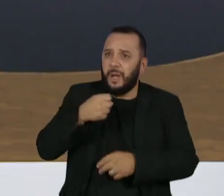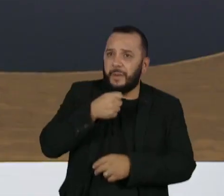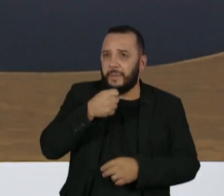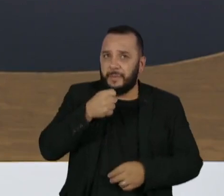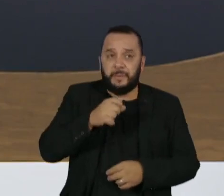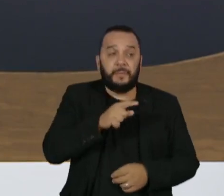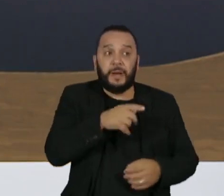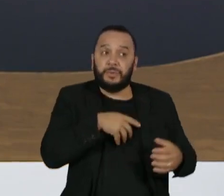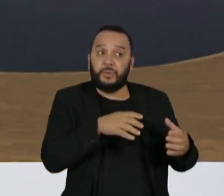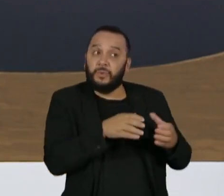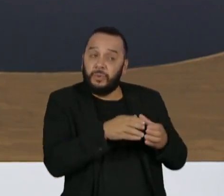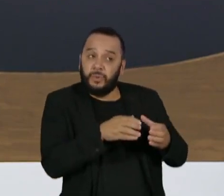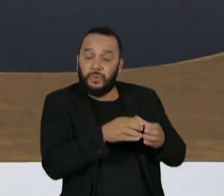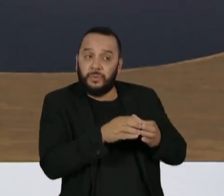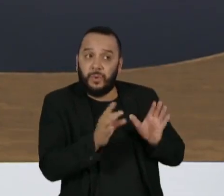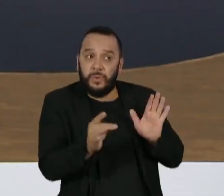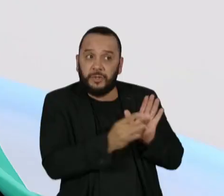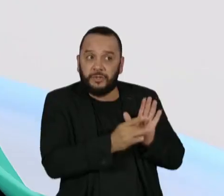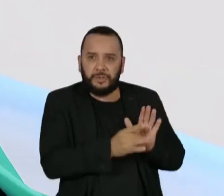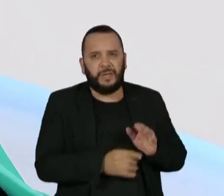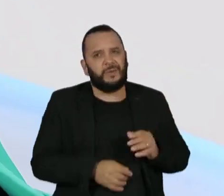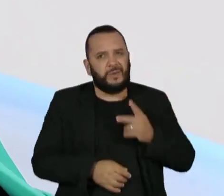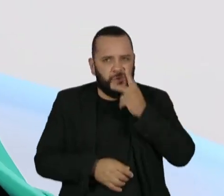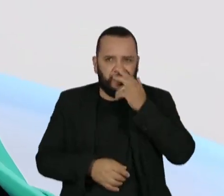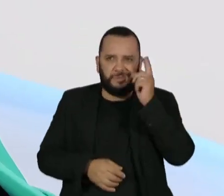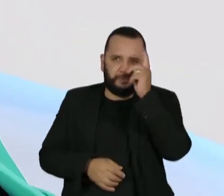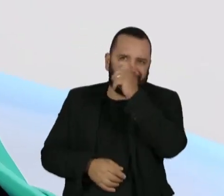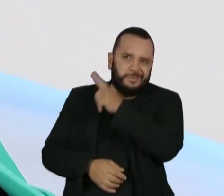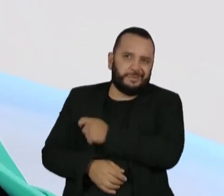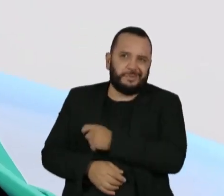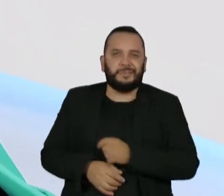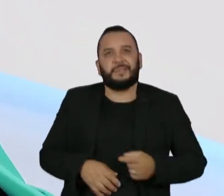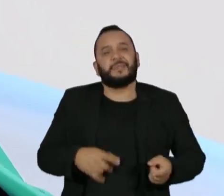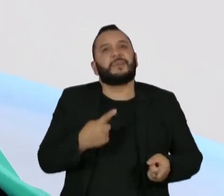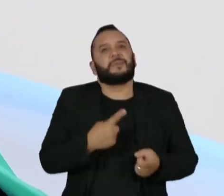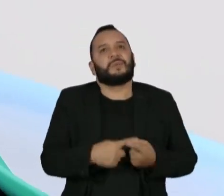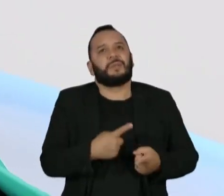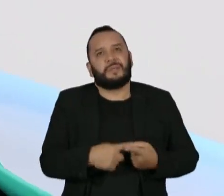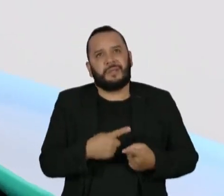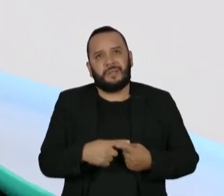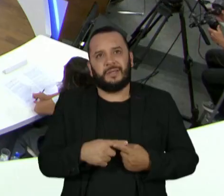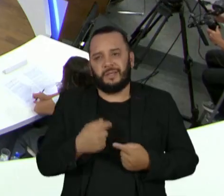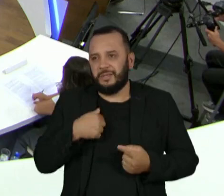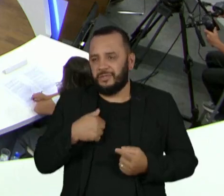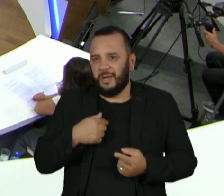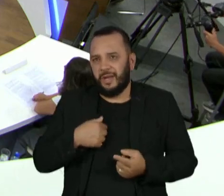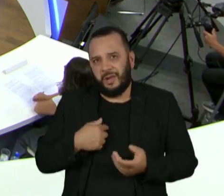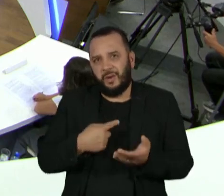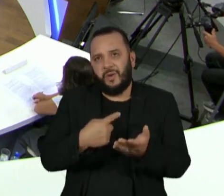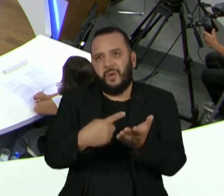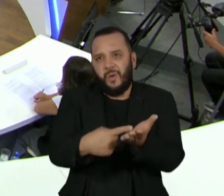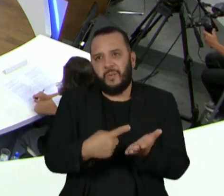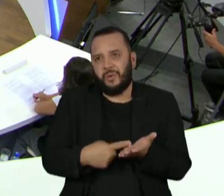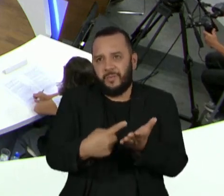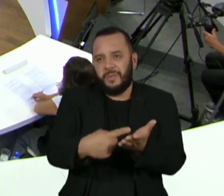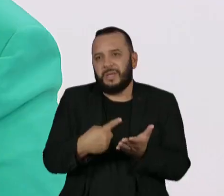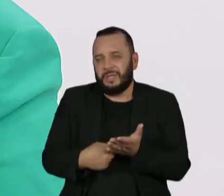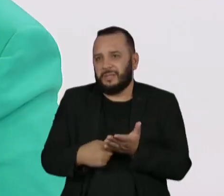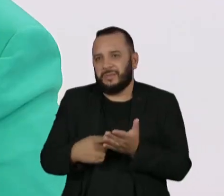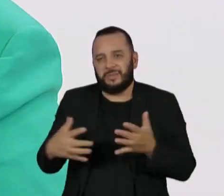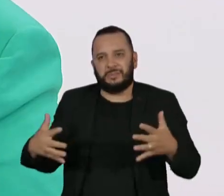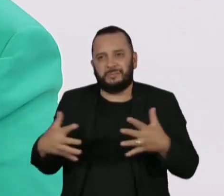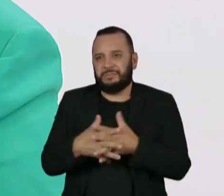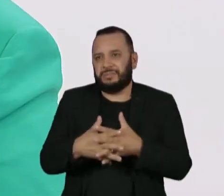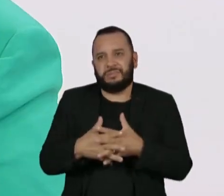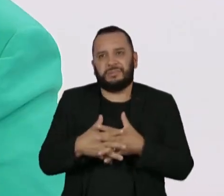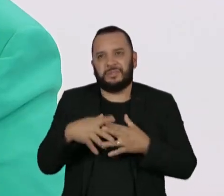essa formação, com a formação clássica? Eu acho bem difícil, porque hoje, para conciliar a agenda, seria... Eu não vou